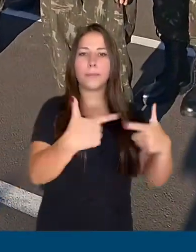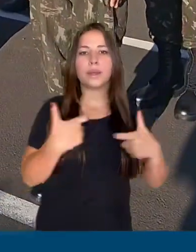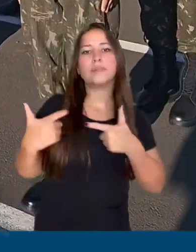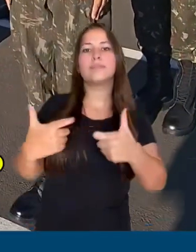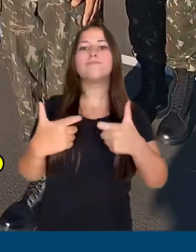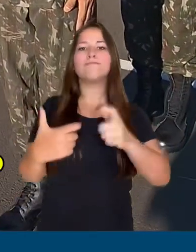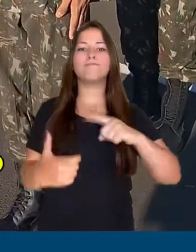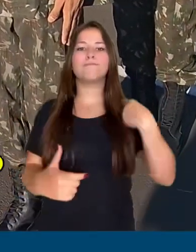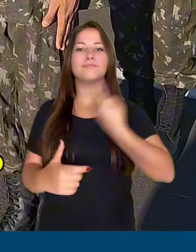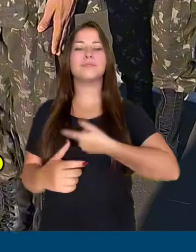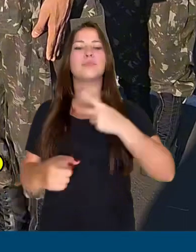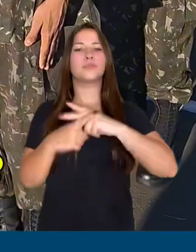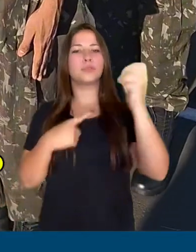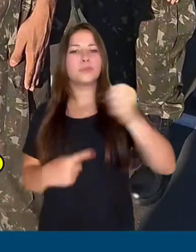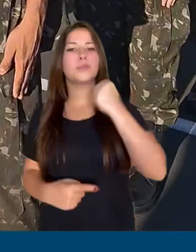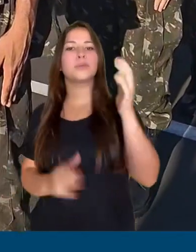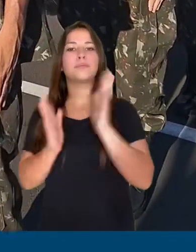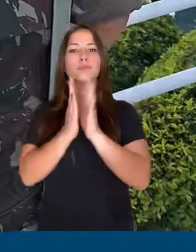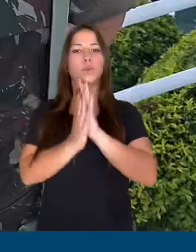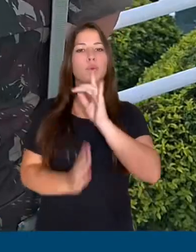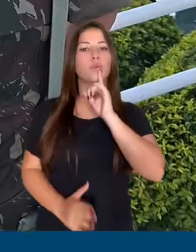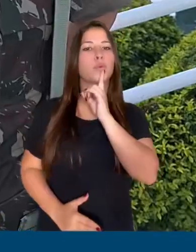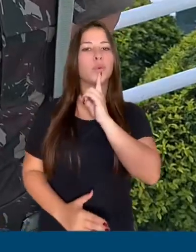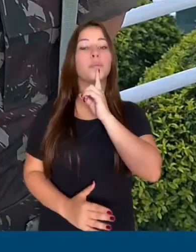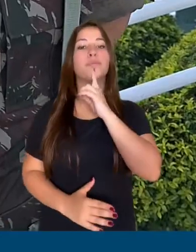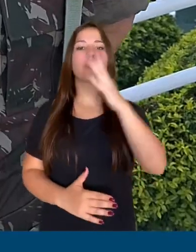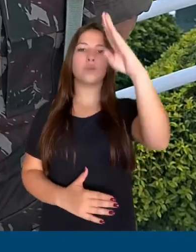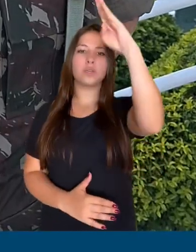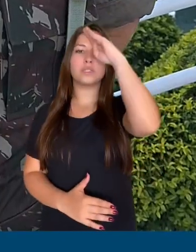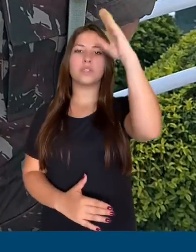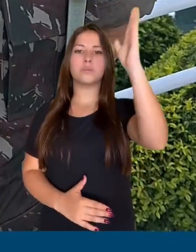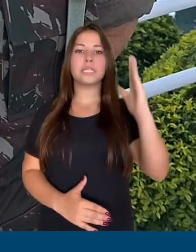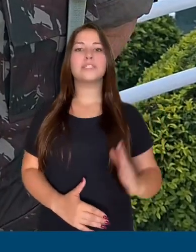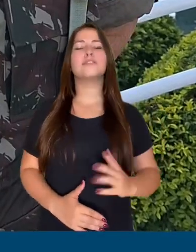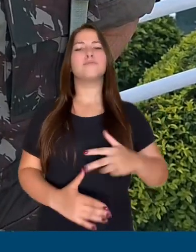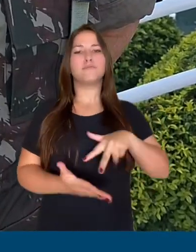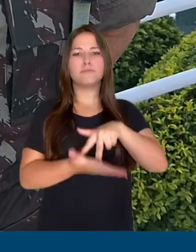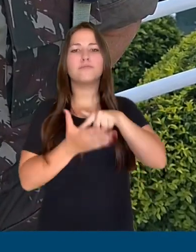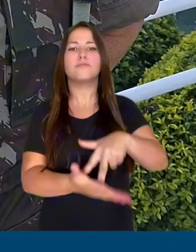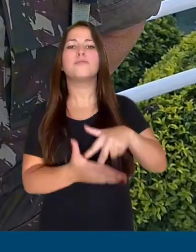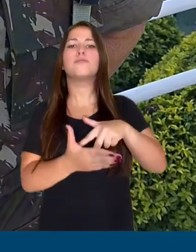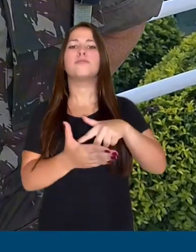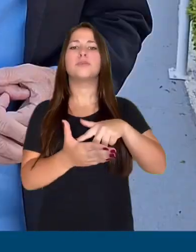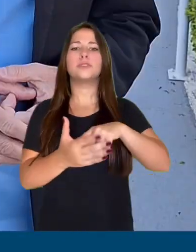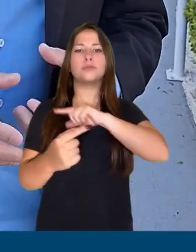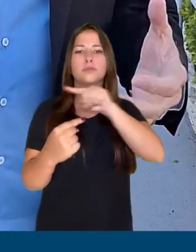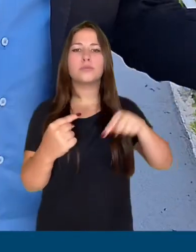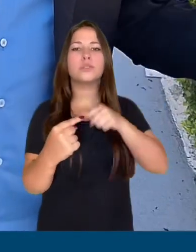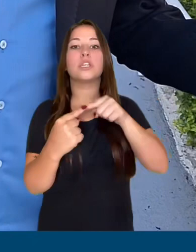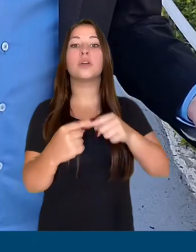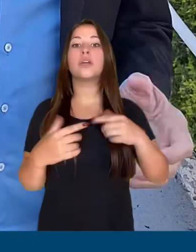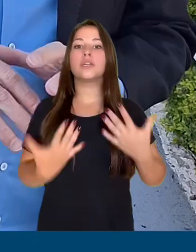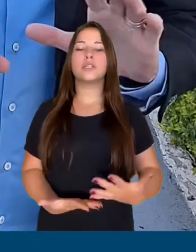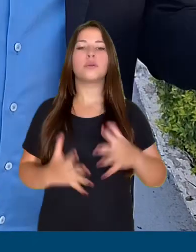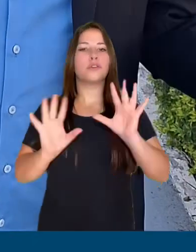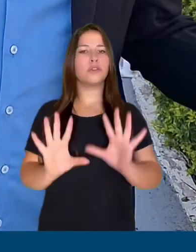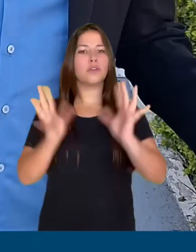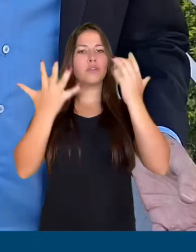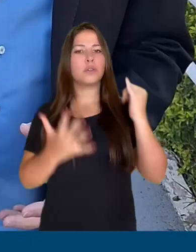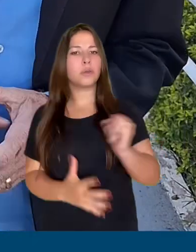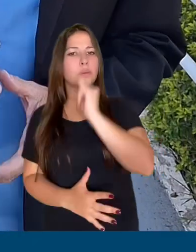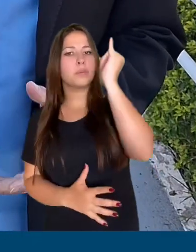Guararapes. Comemoramos mais um aniversário e o Exército Brasileiro segue firme na sua missão constitucional. Um evento importante, com